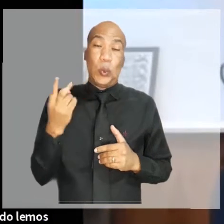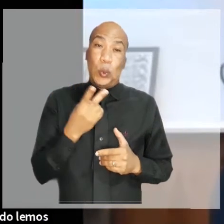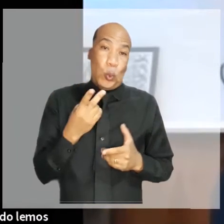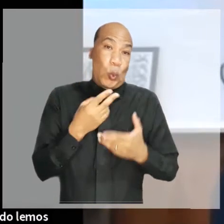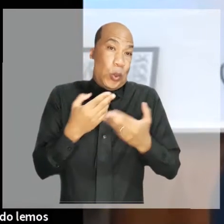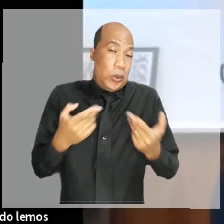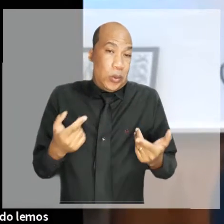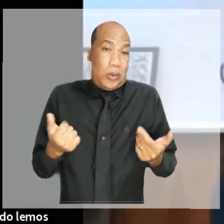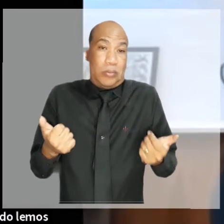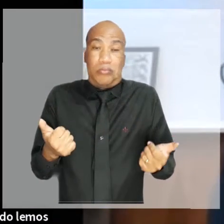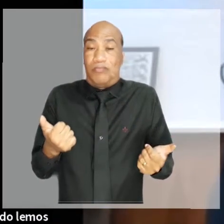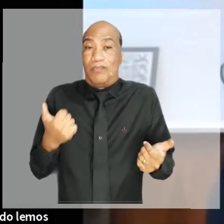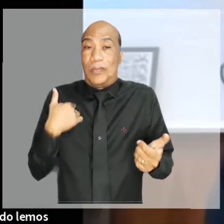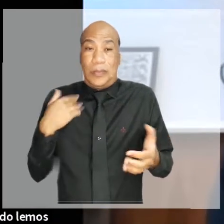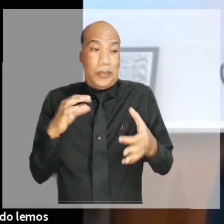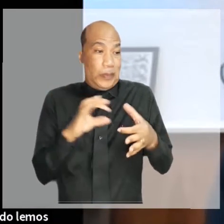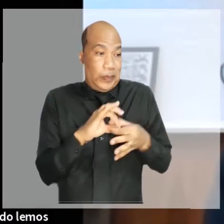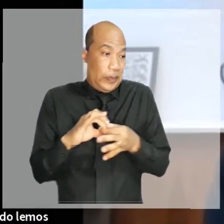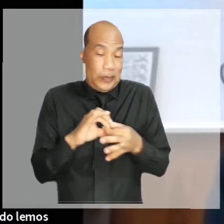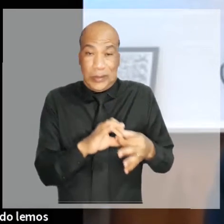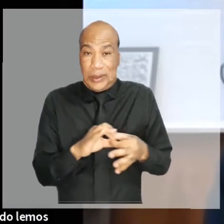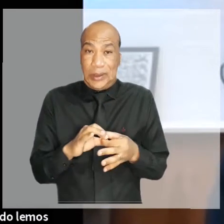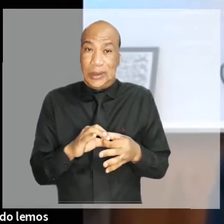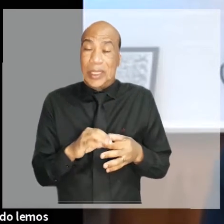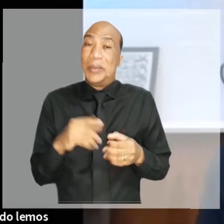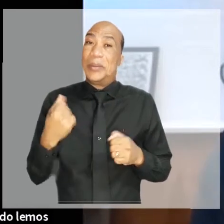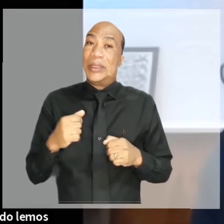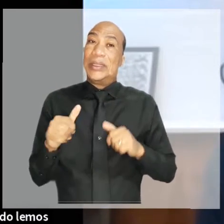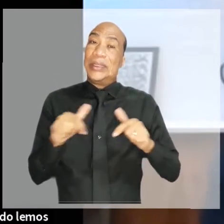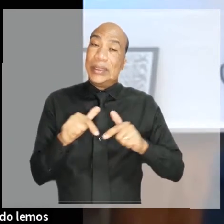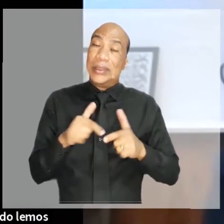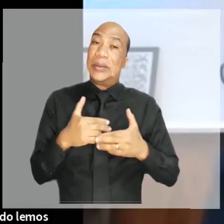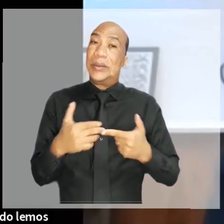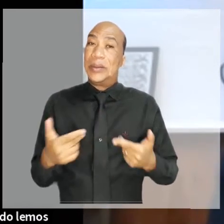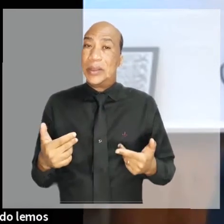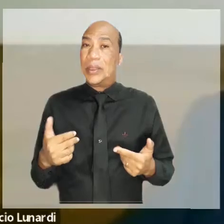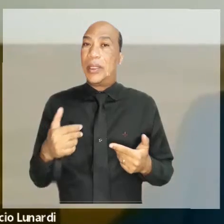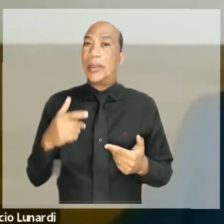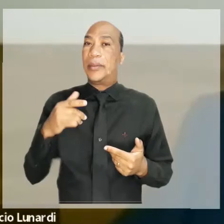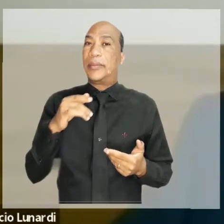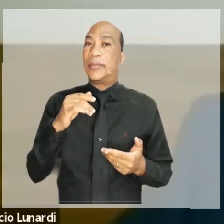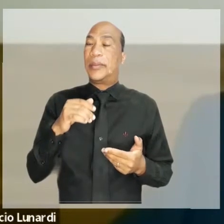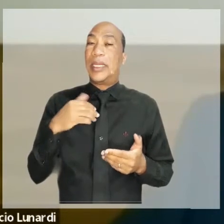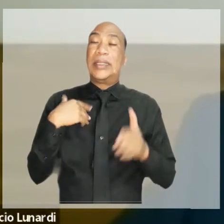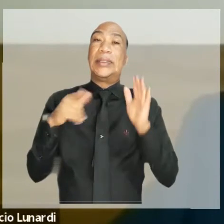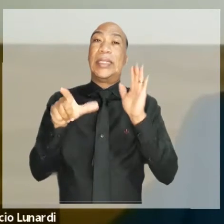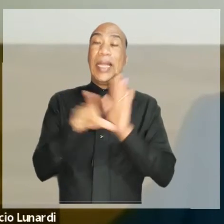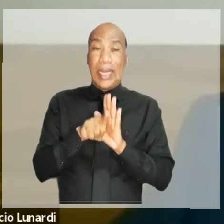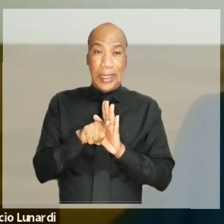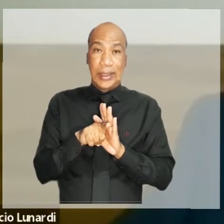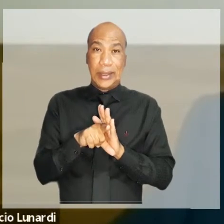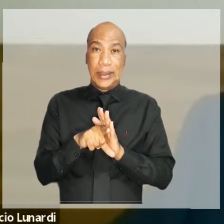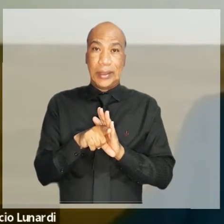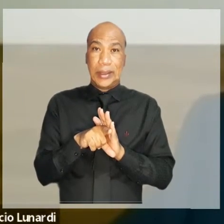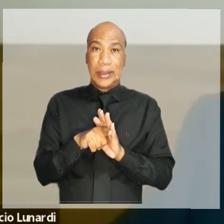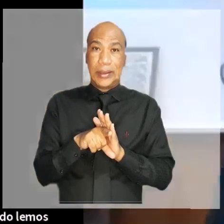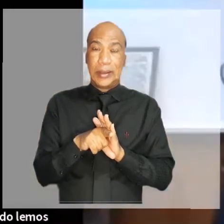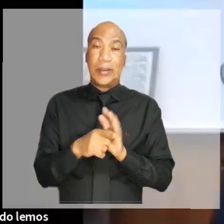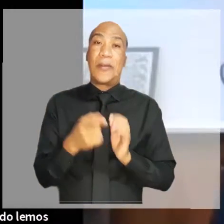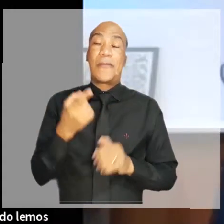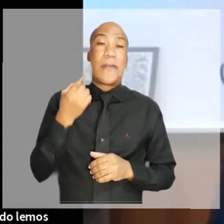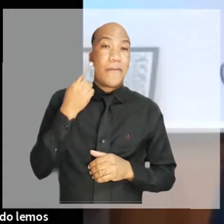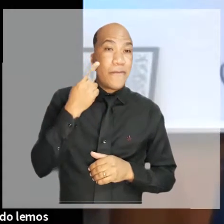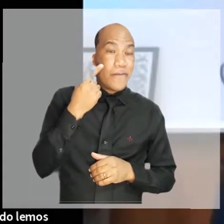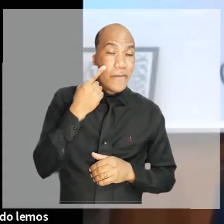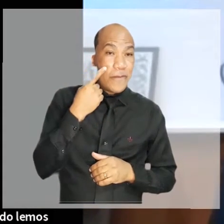LGPD, que é o lado de promoção da inovação. Se a gente ficar só em uma das dimensões, a gente vai ter